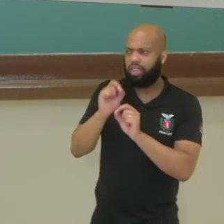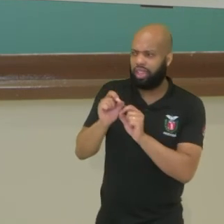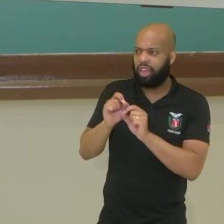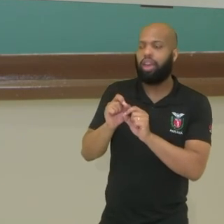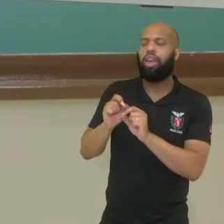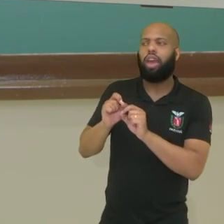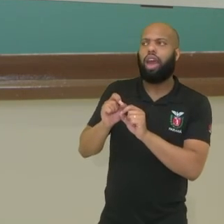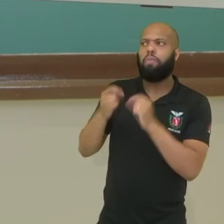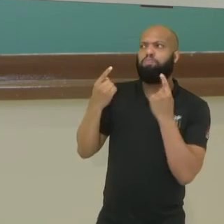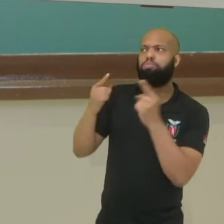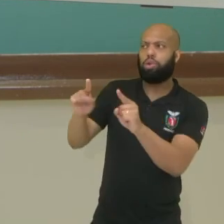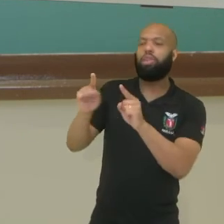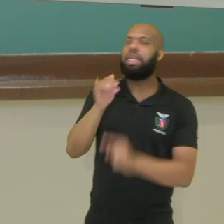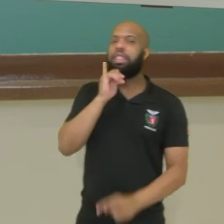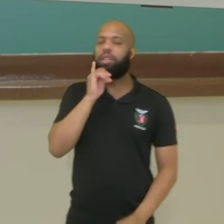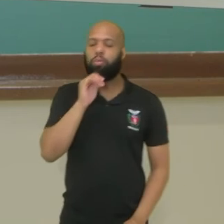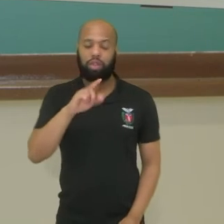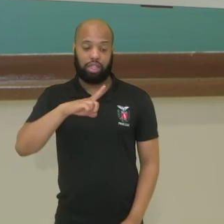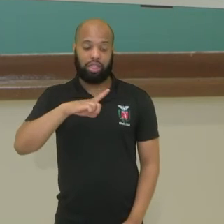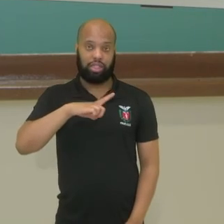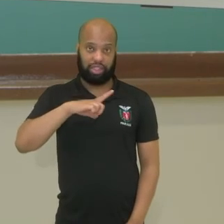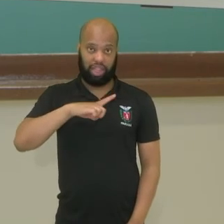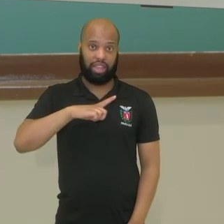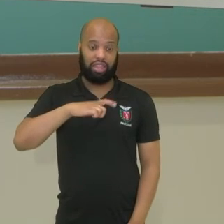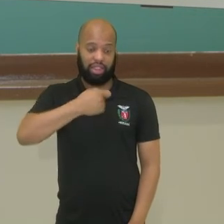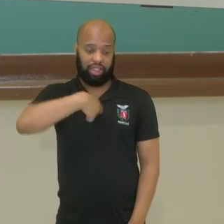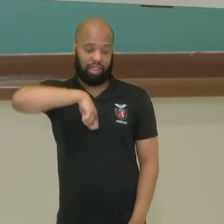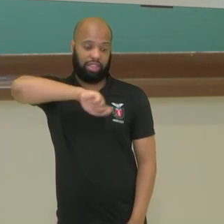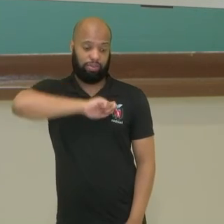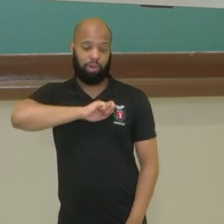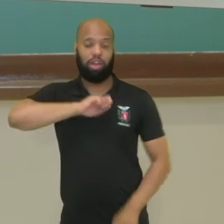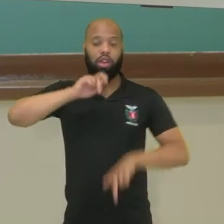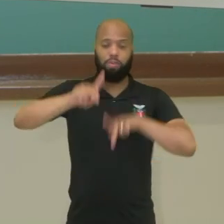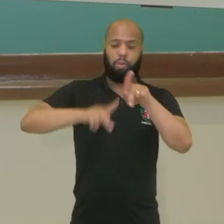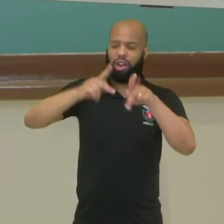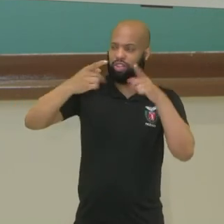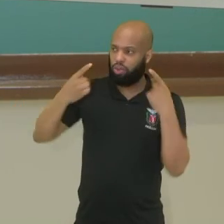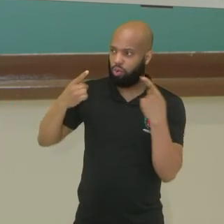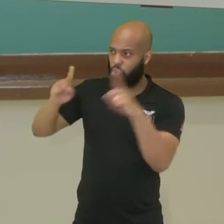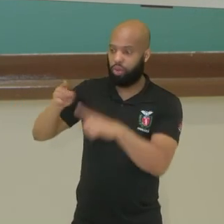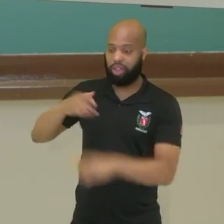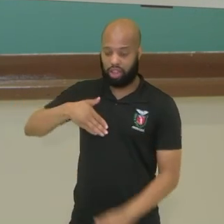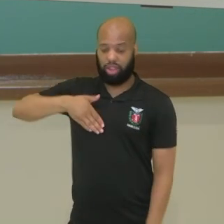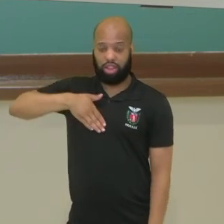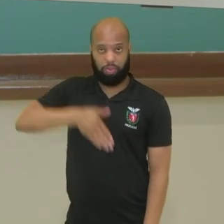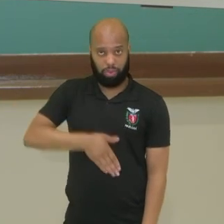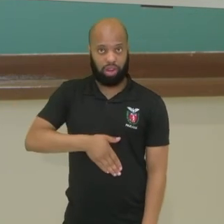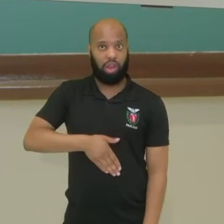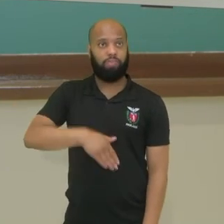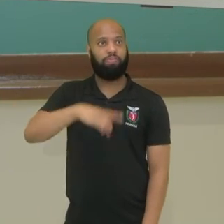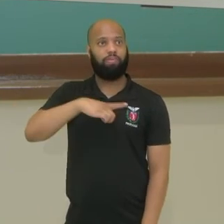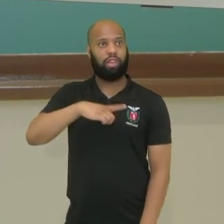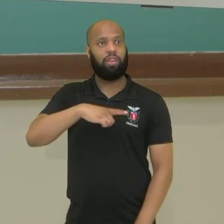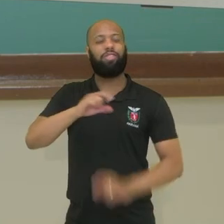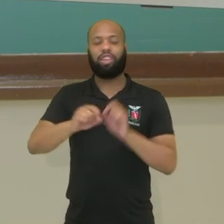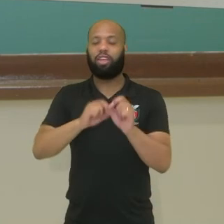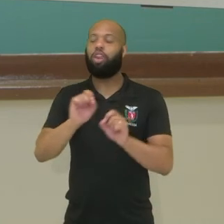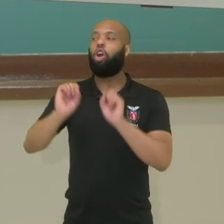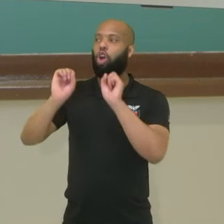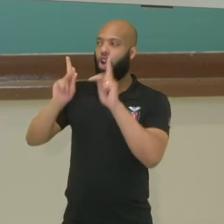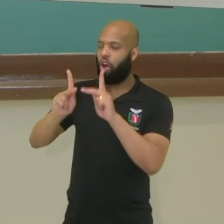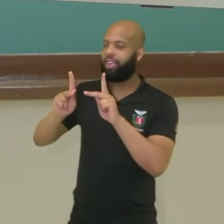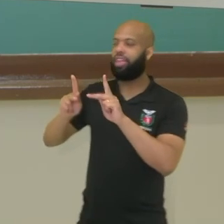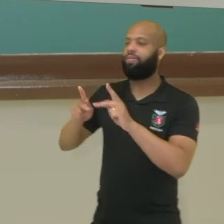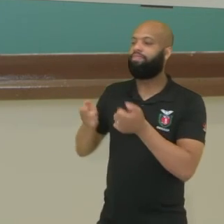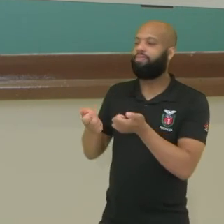Na Espanha, por exemplo, a reação popular foi tão intensa que Napoleão Bonaparte foi obrigado a ceder o trono